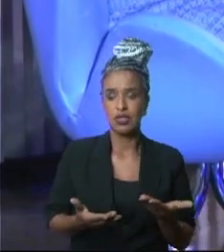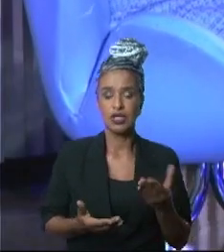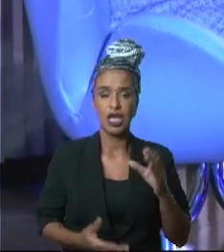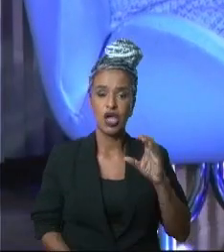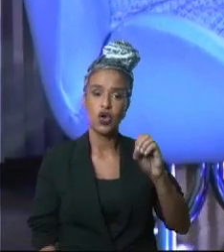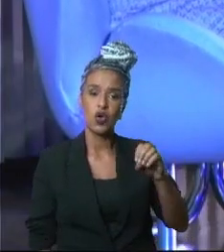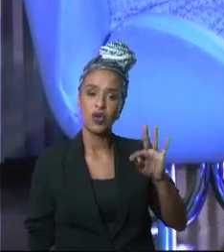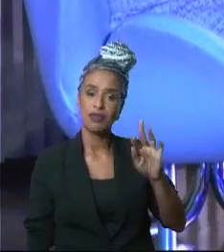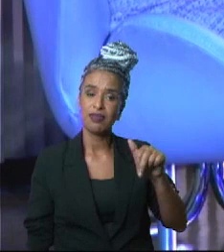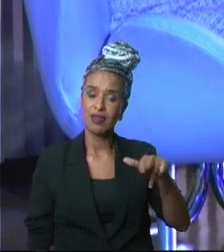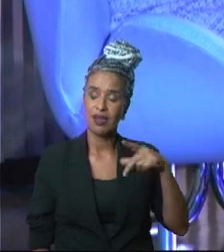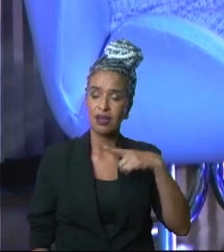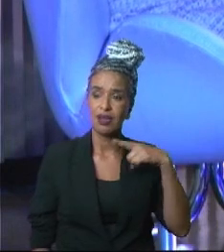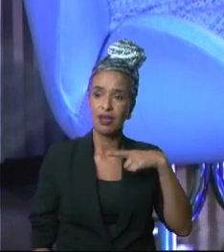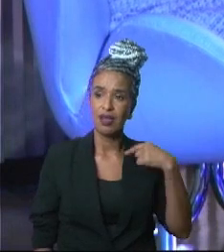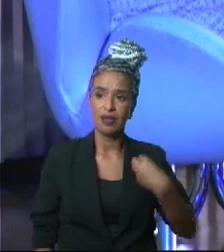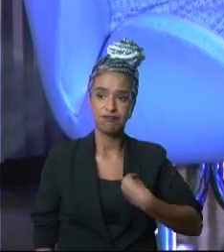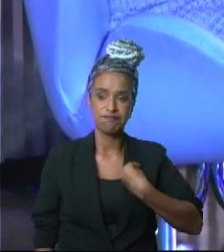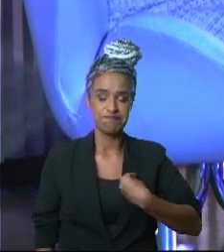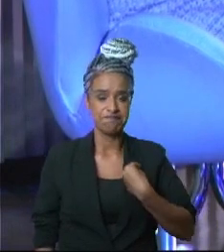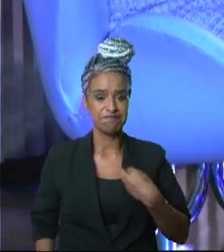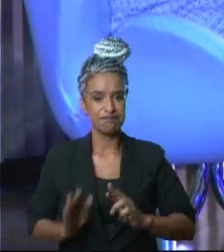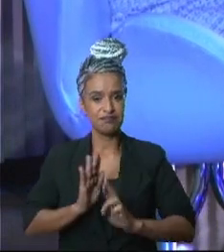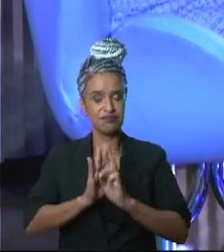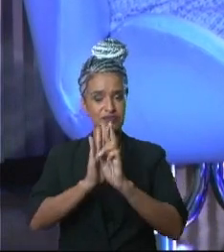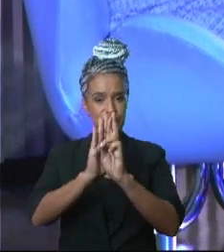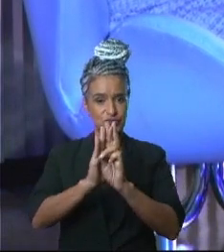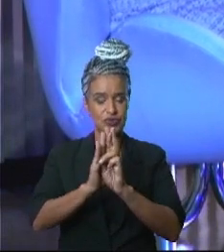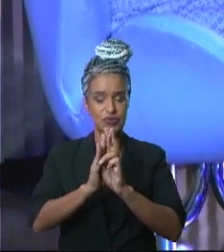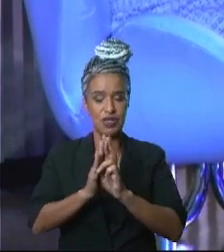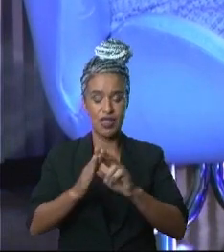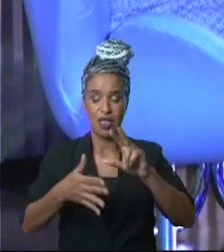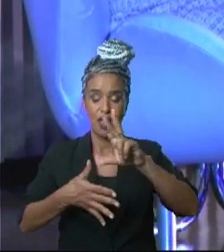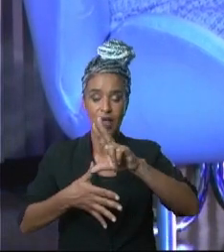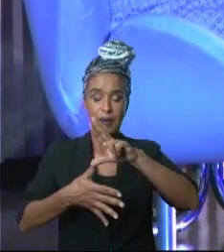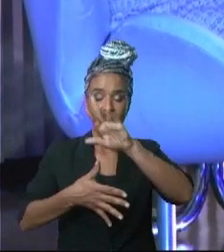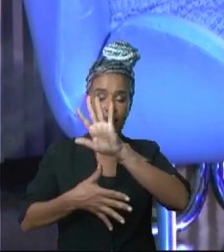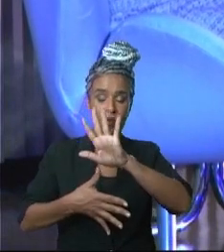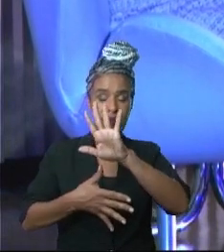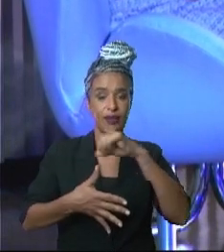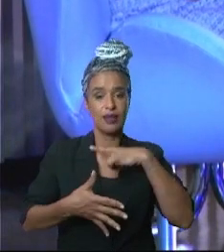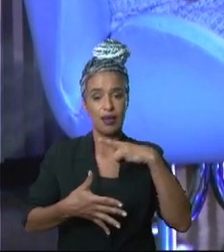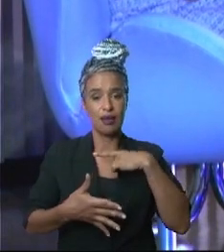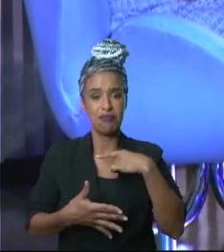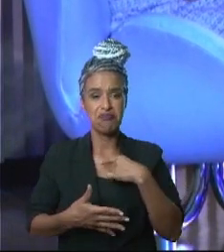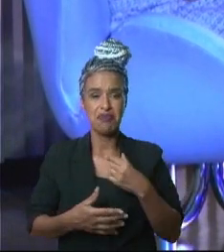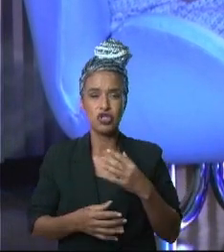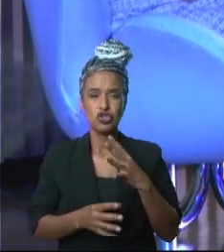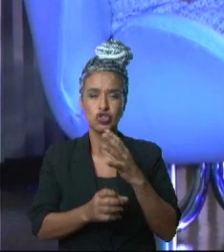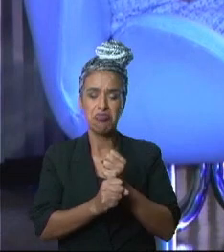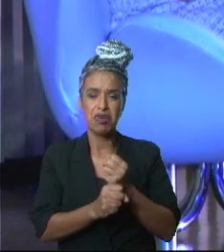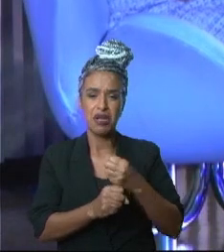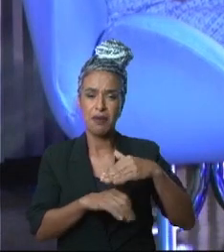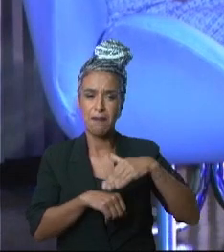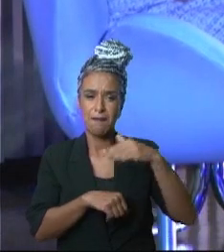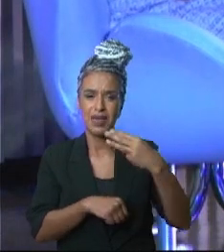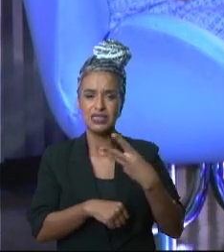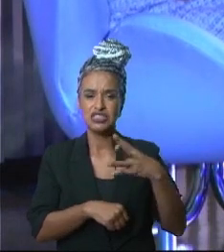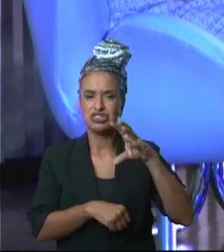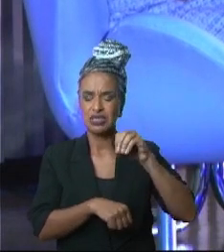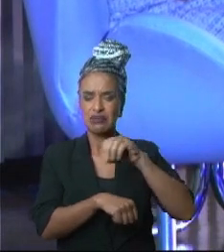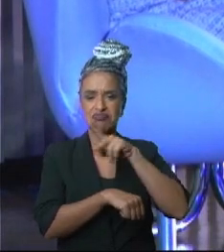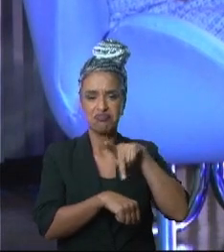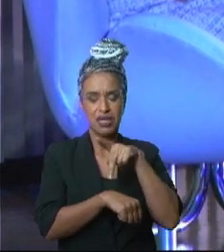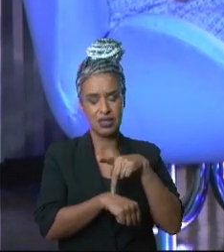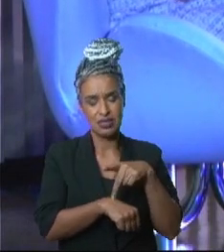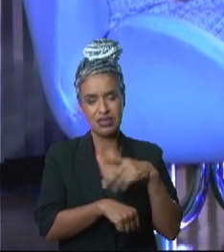OTAN. Eu estou representando a América do Norte e a Europa com mais de 30 países, e eu acho que, de coração, a